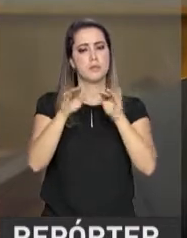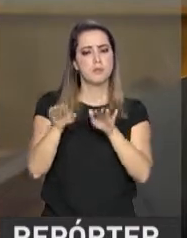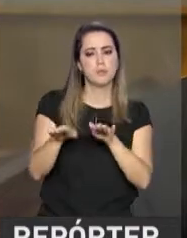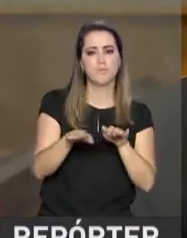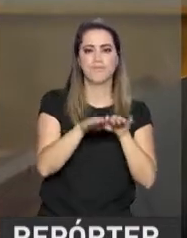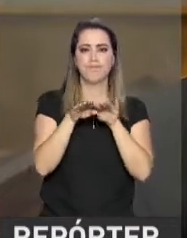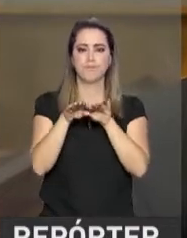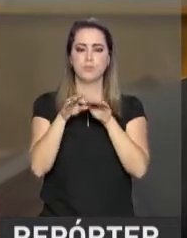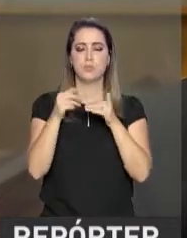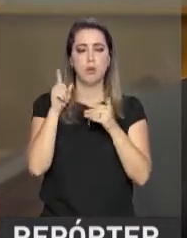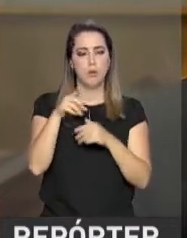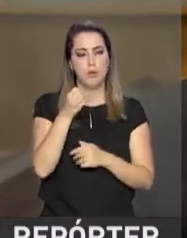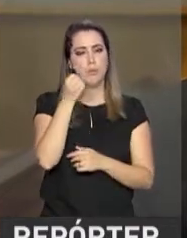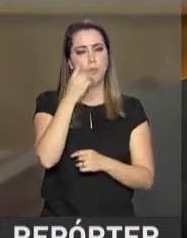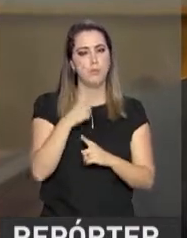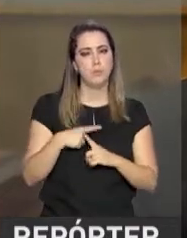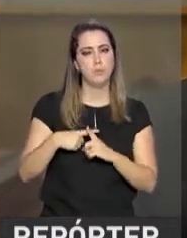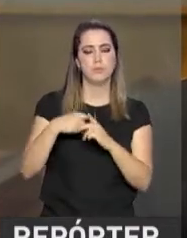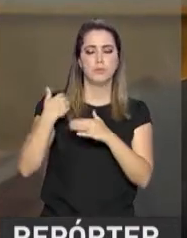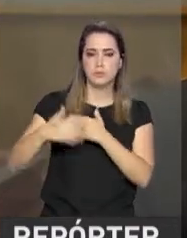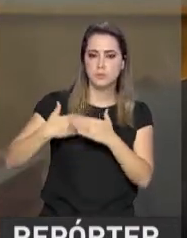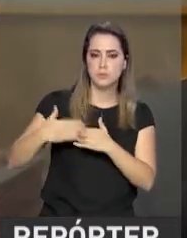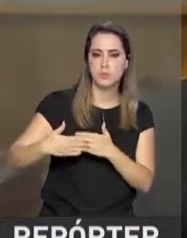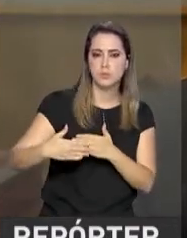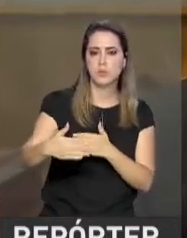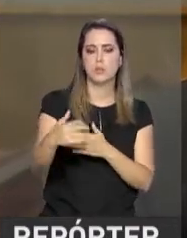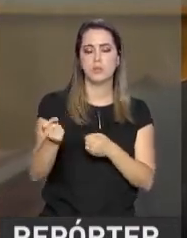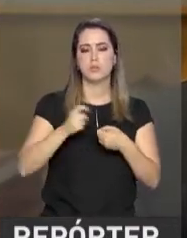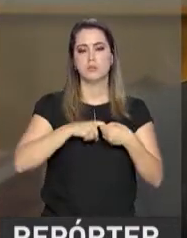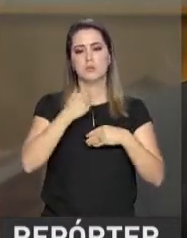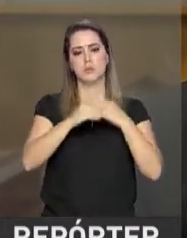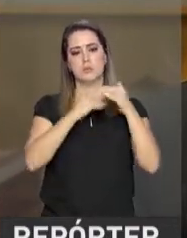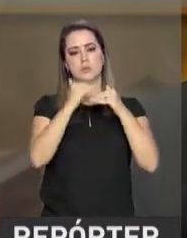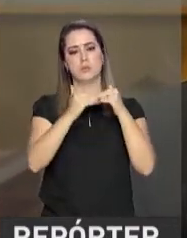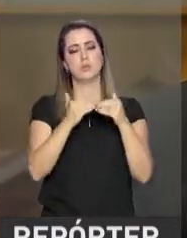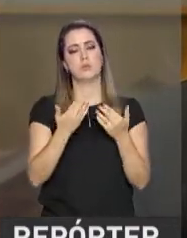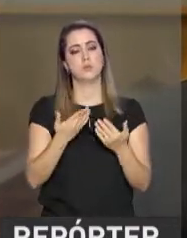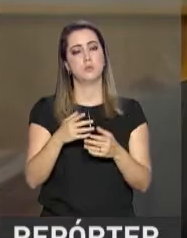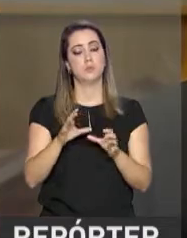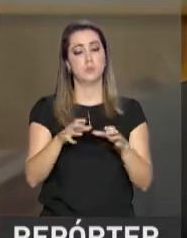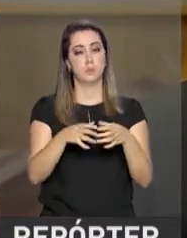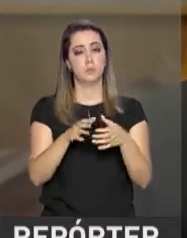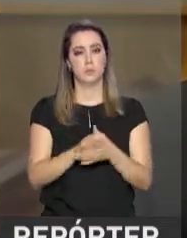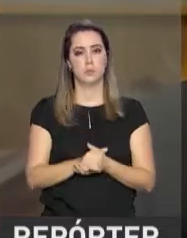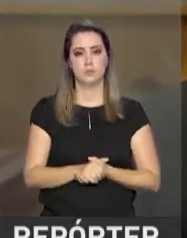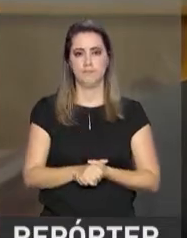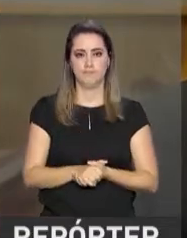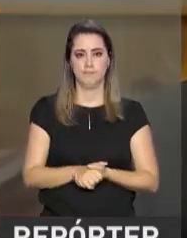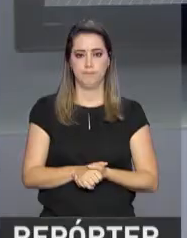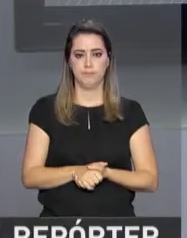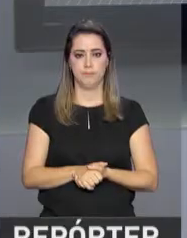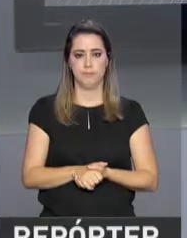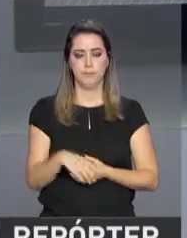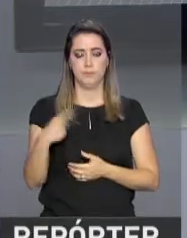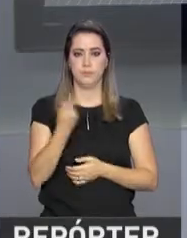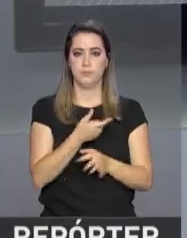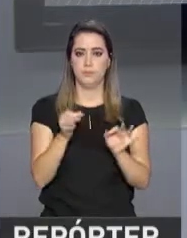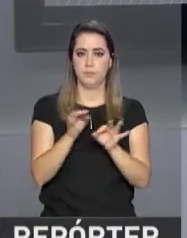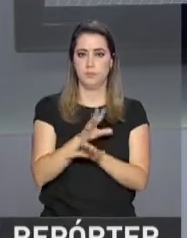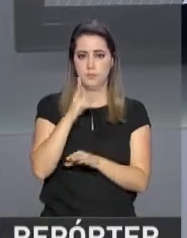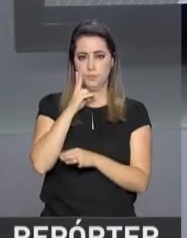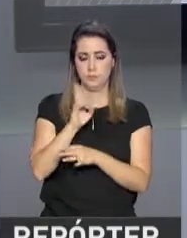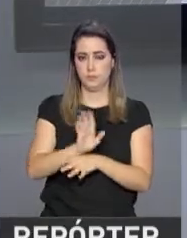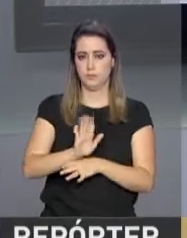positivo para a sustentabilidade dessa retomada do crescimento do setor. Nós ficamos por